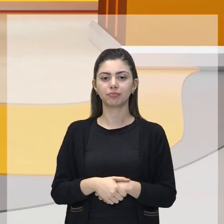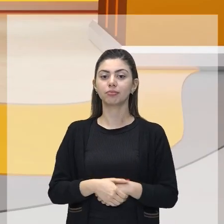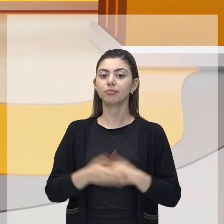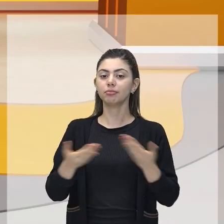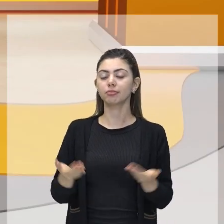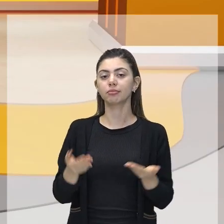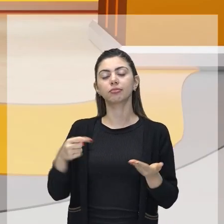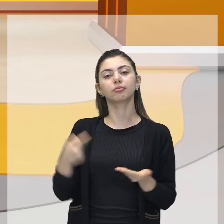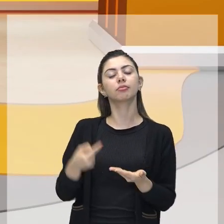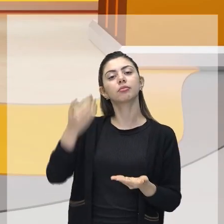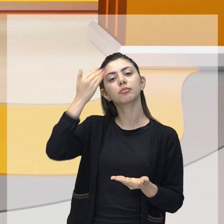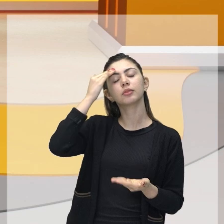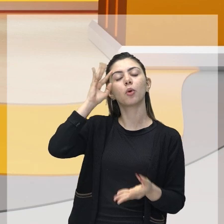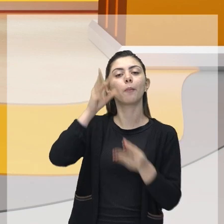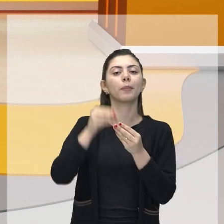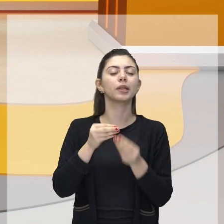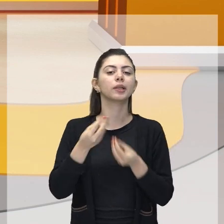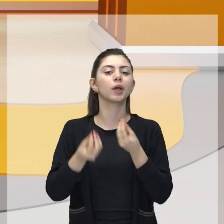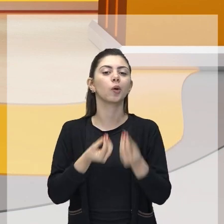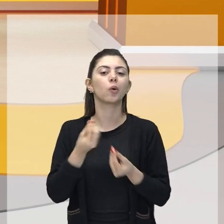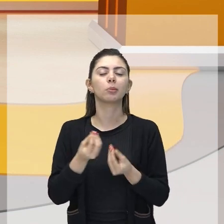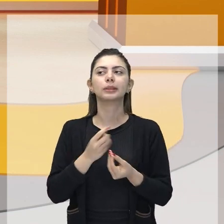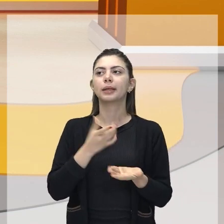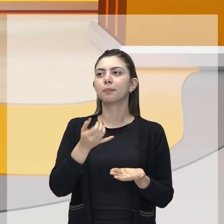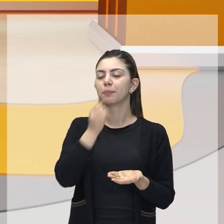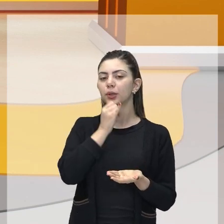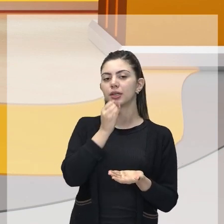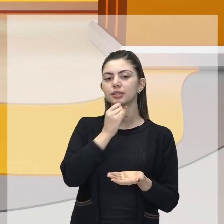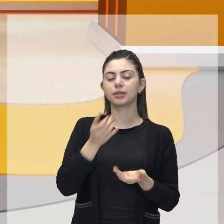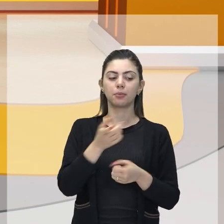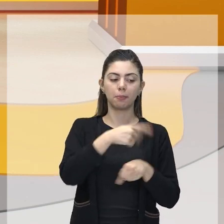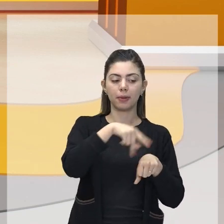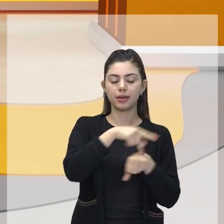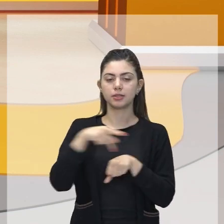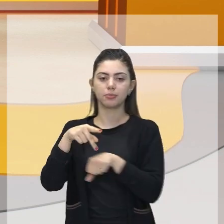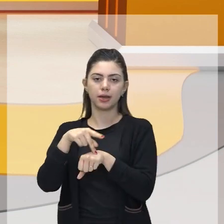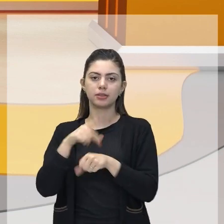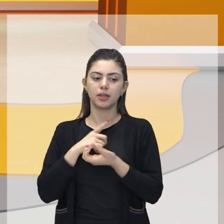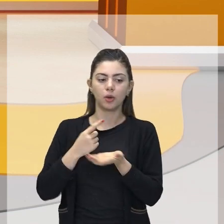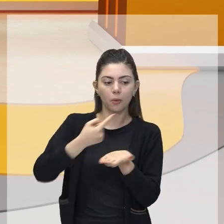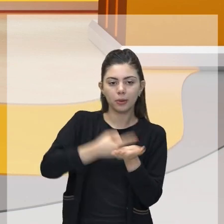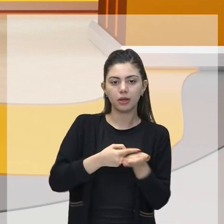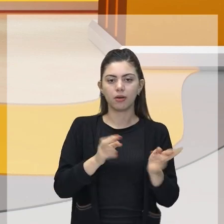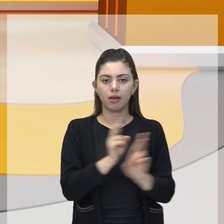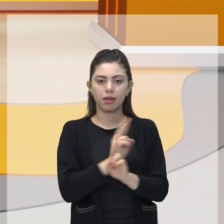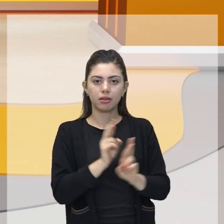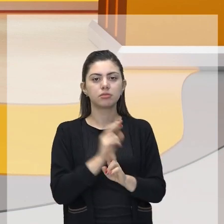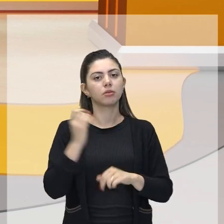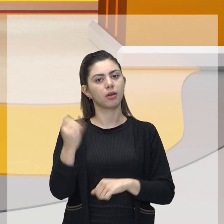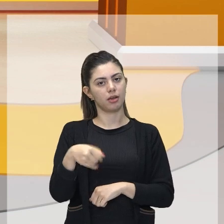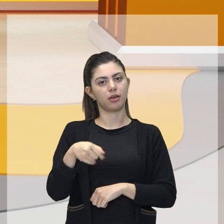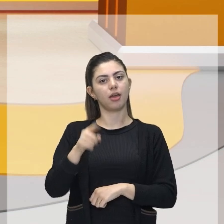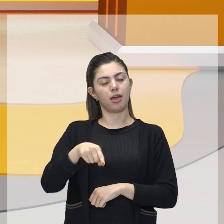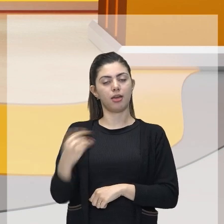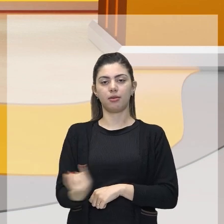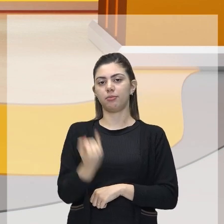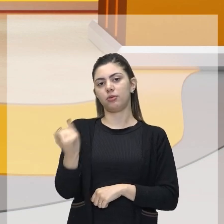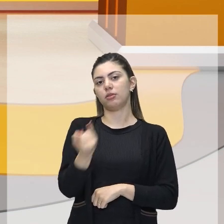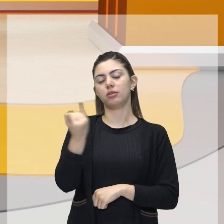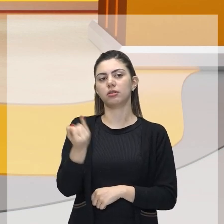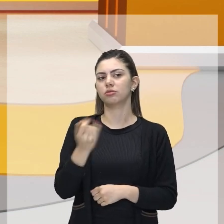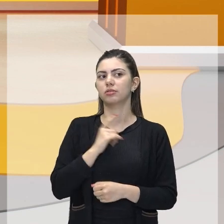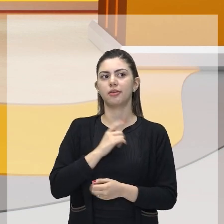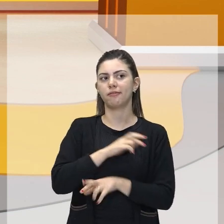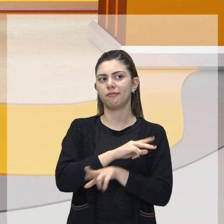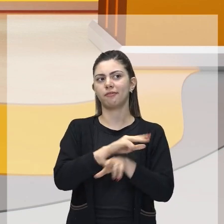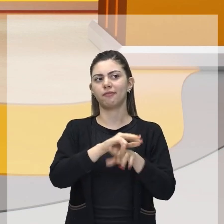poder entender que as relações ali entre os países, elas são muito importantes para várias coisas